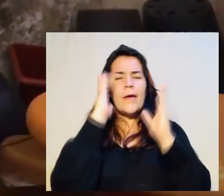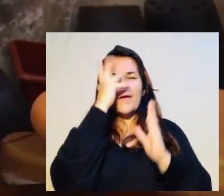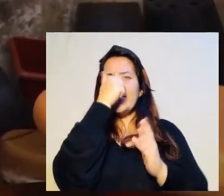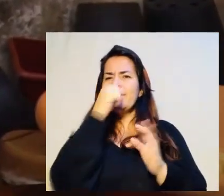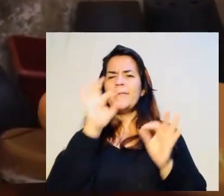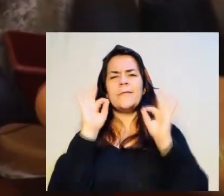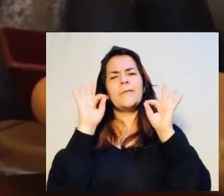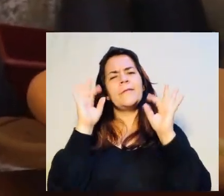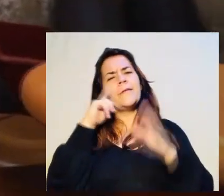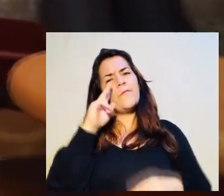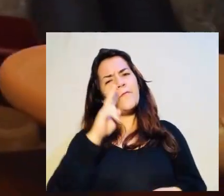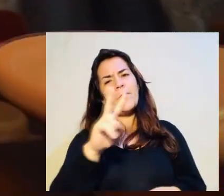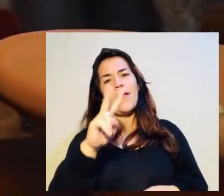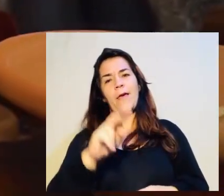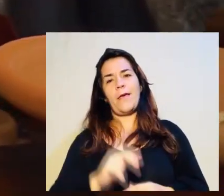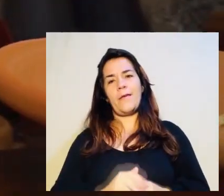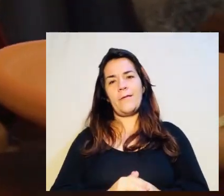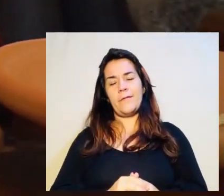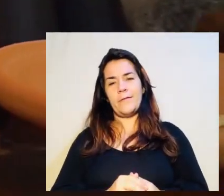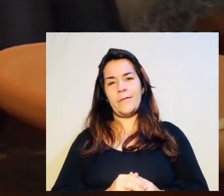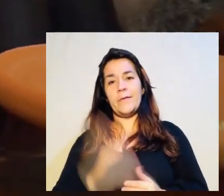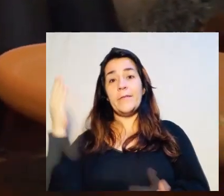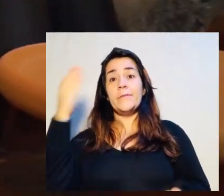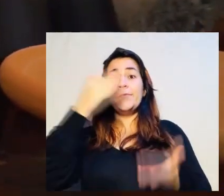bonito de se ver.